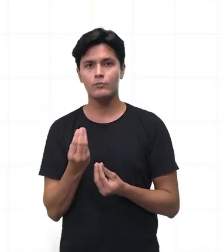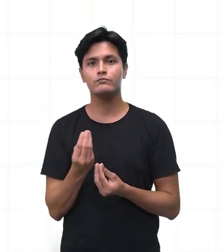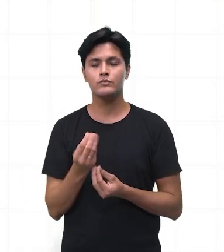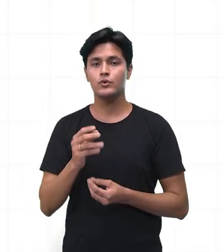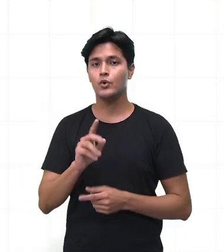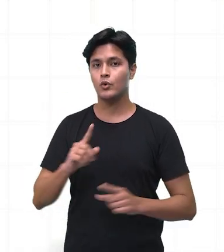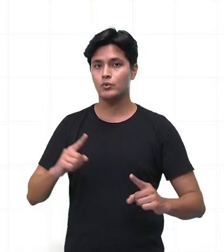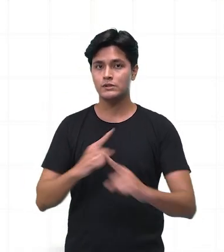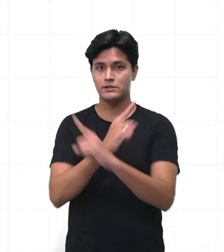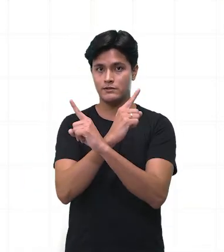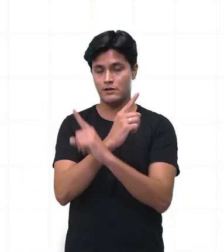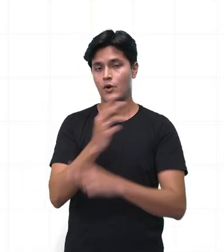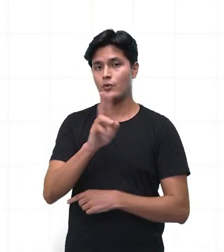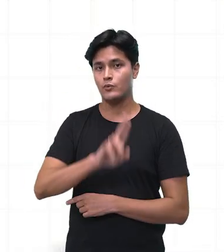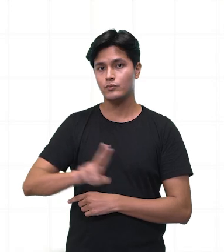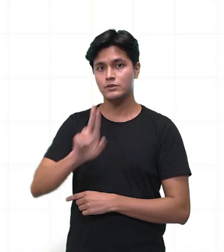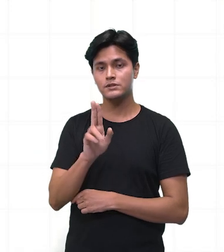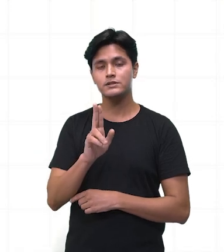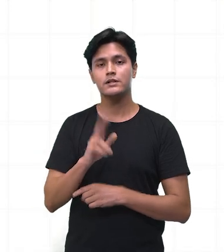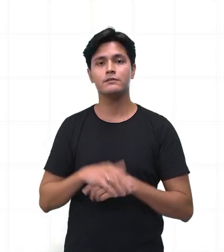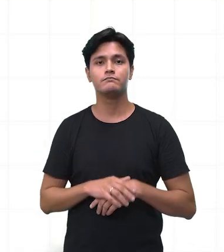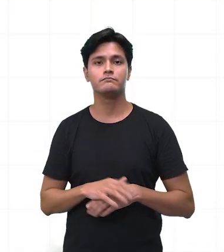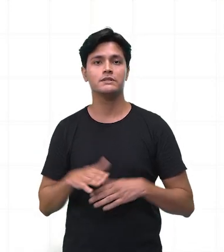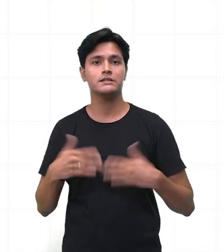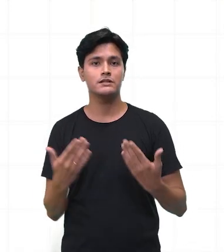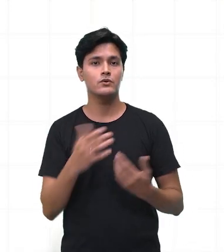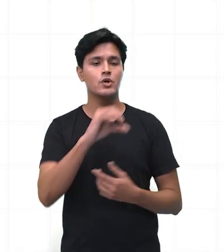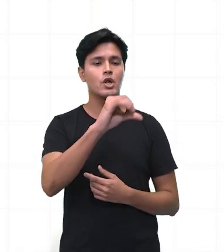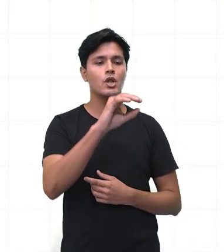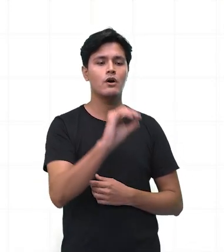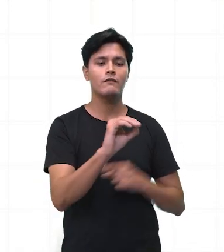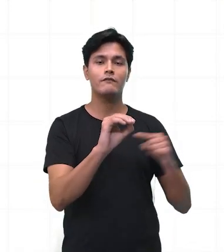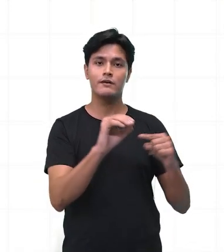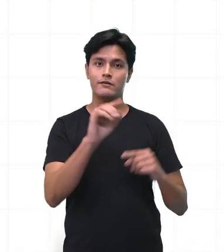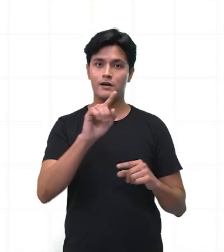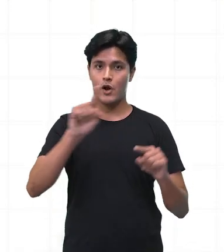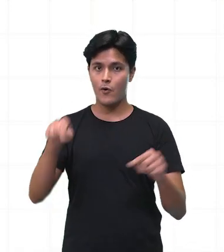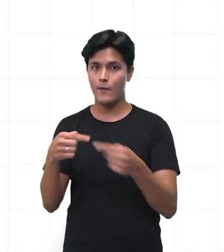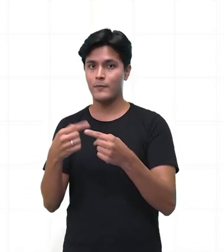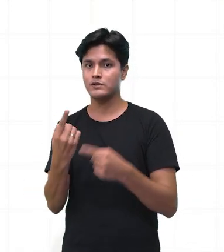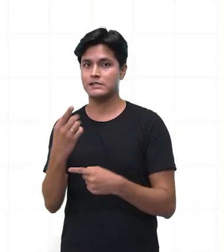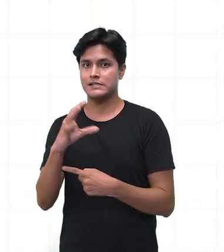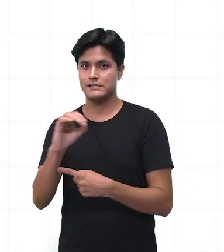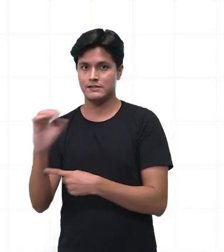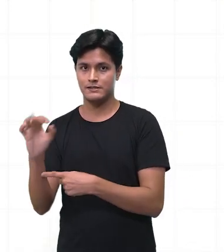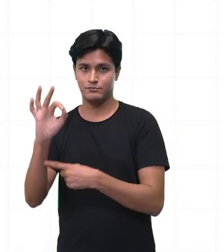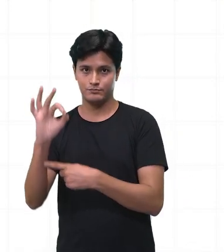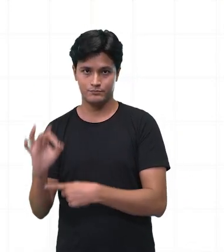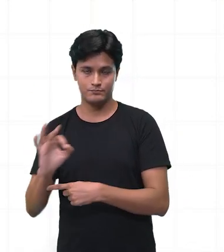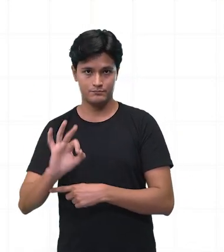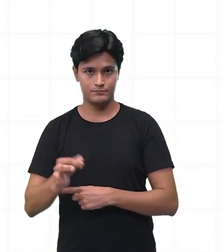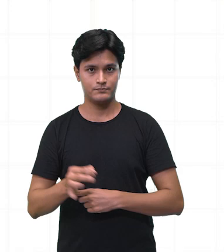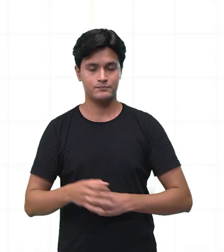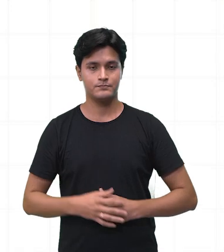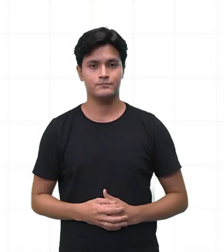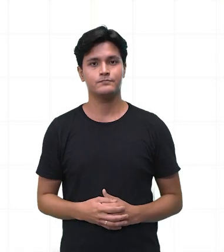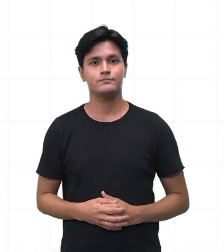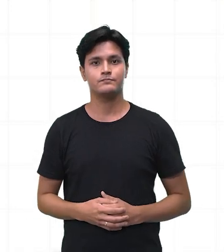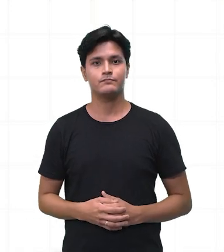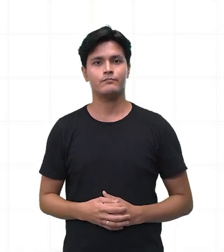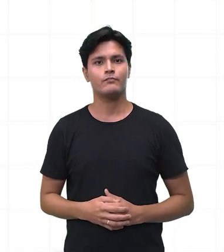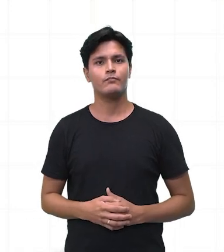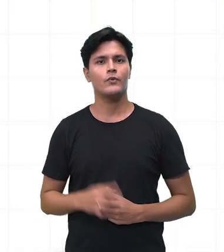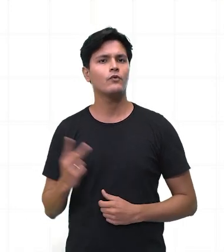vamos considerar que 90 corresponde ao todo, ou seja, a 100%. O valor que